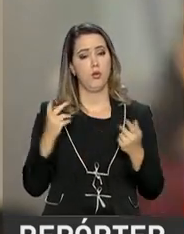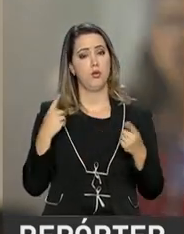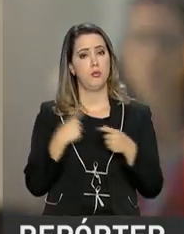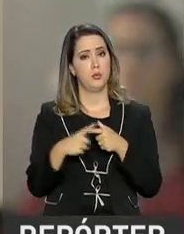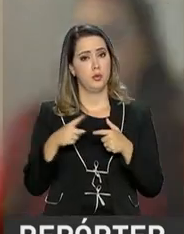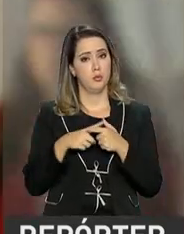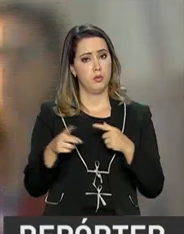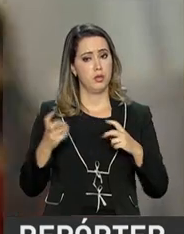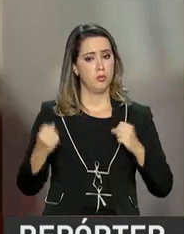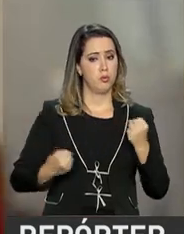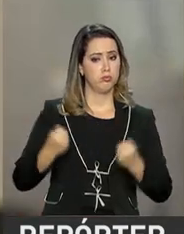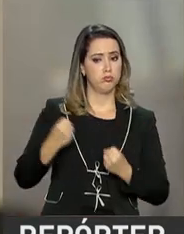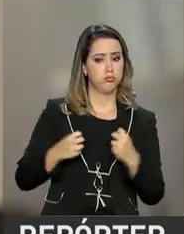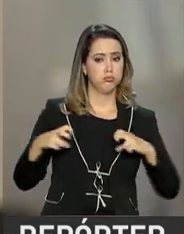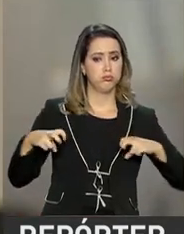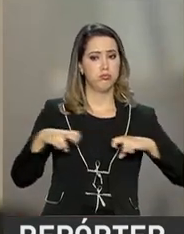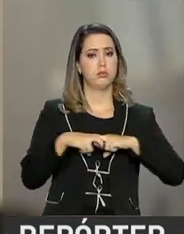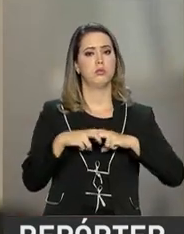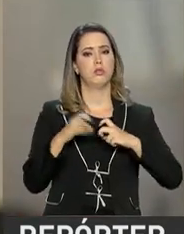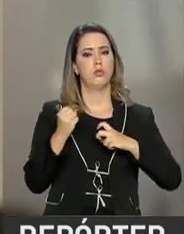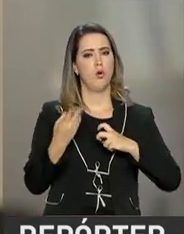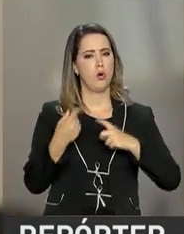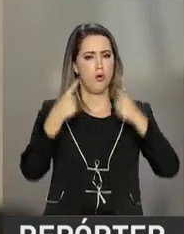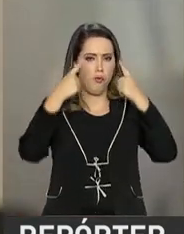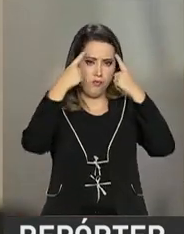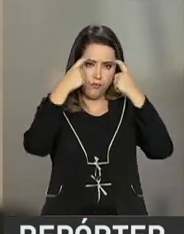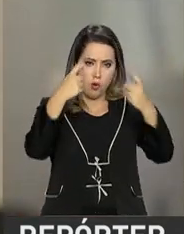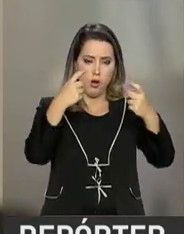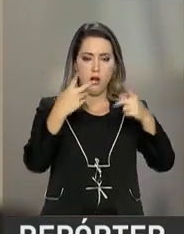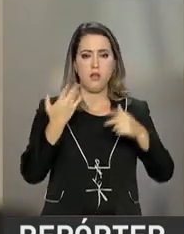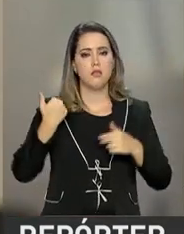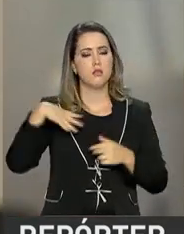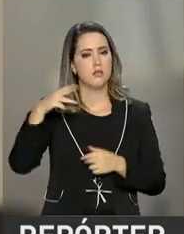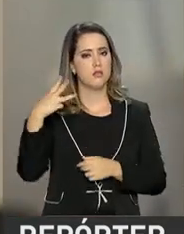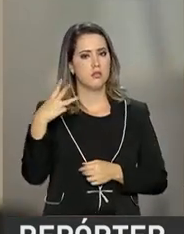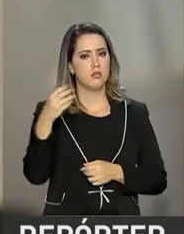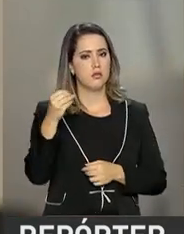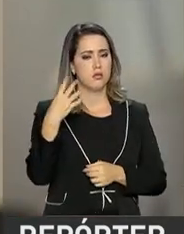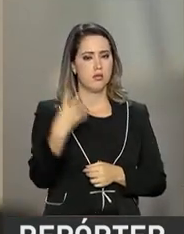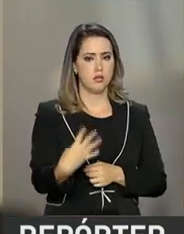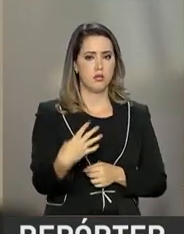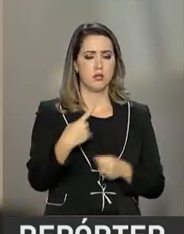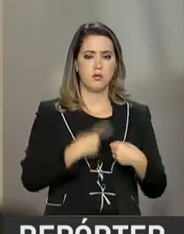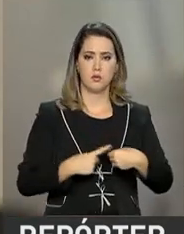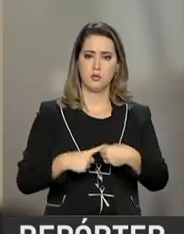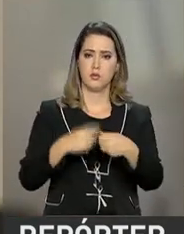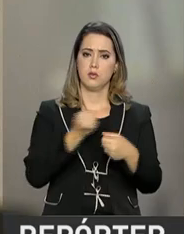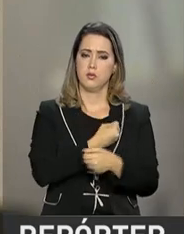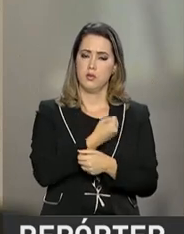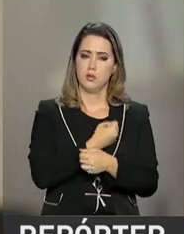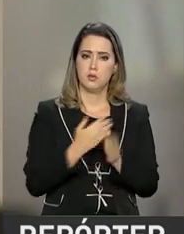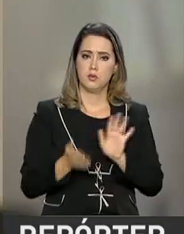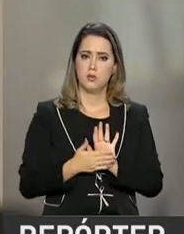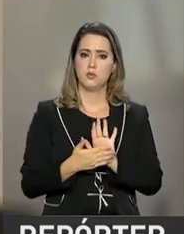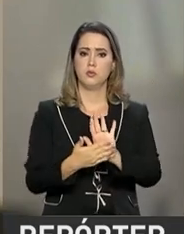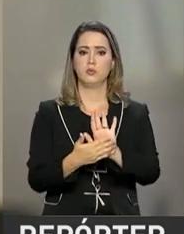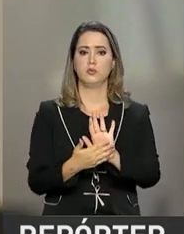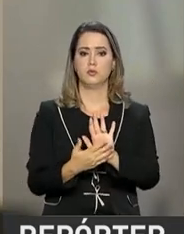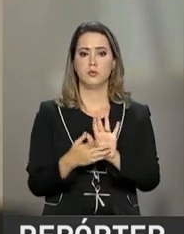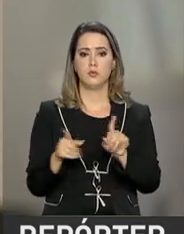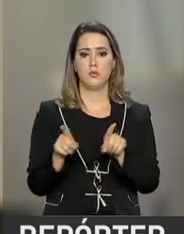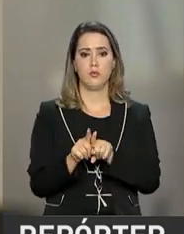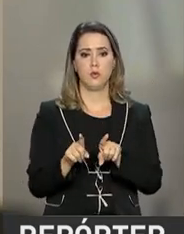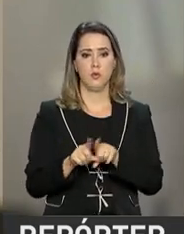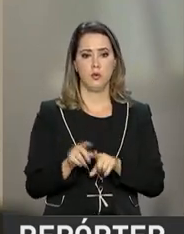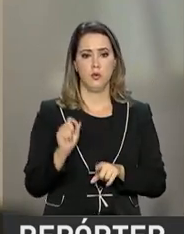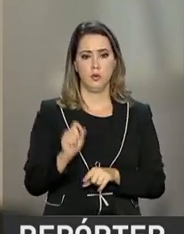de trânsito violência urbana e são 304 municípios no brasil que tenham esses números apresentados e também